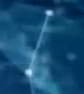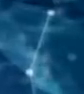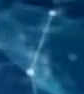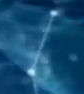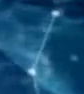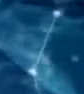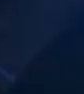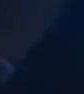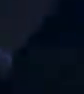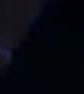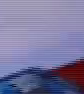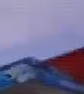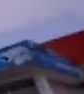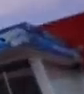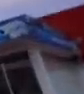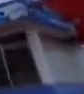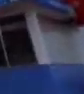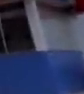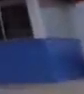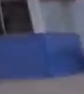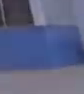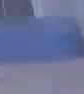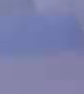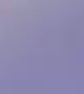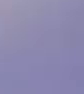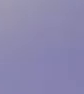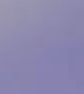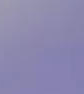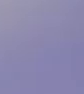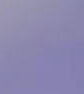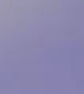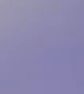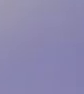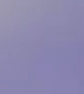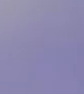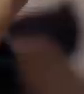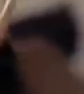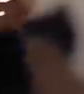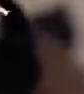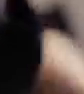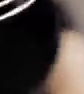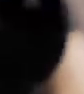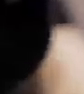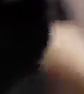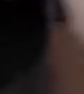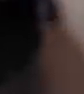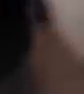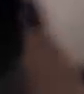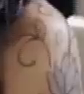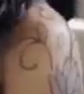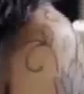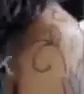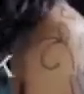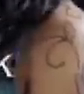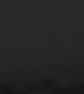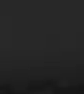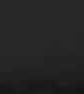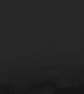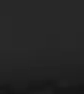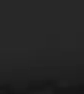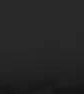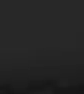Promoções 2016. Oferecimento 3D Alarmes. Insegurança nunca mais. Guaraná Real Long Neck. Girou,